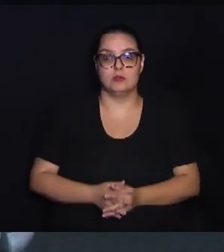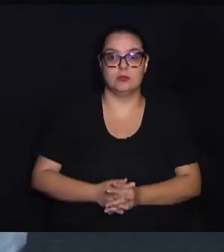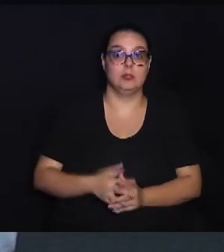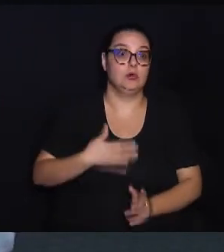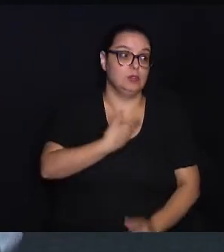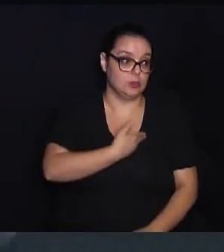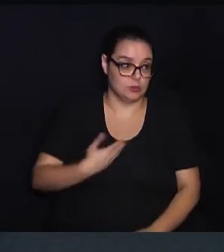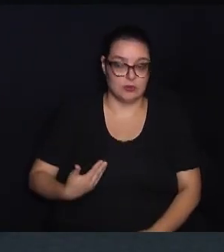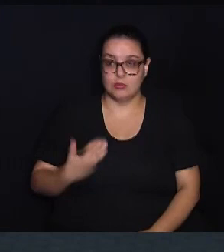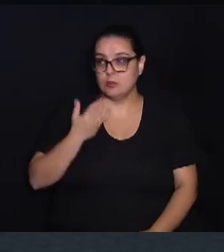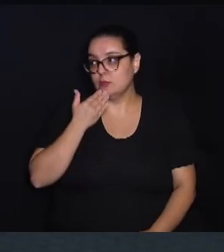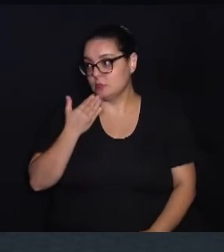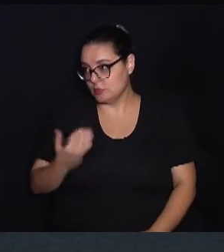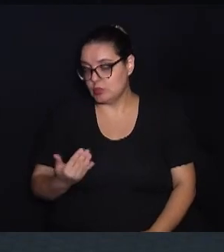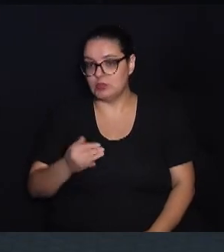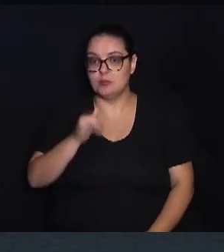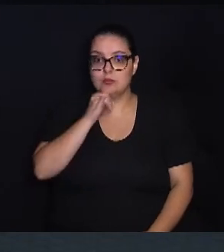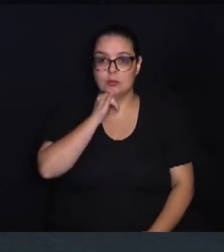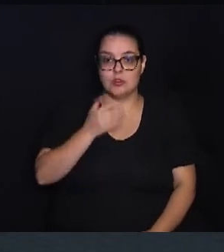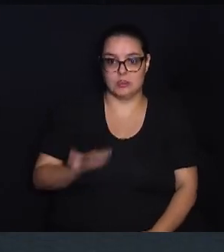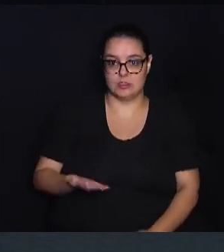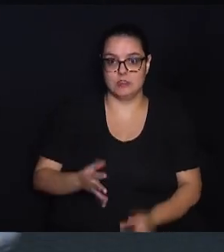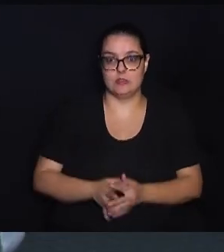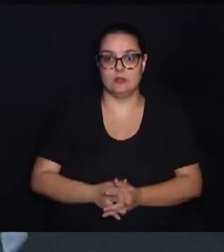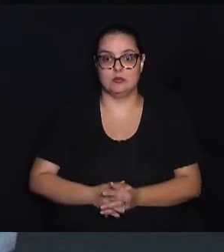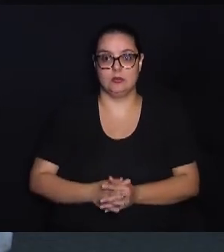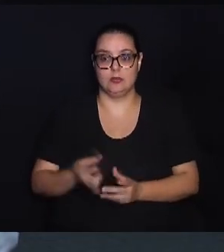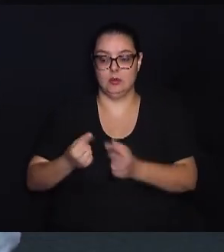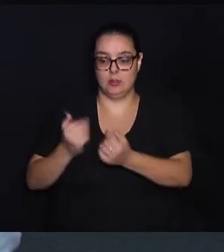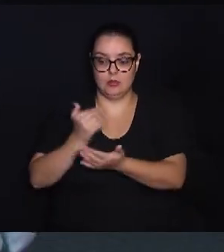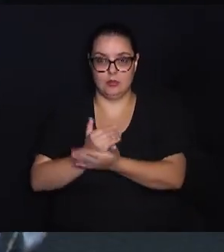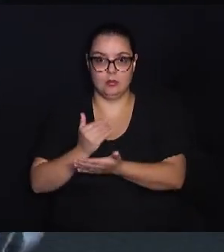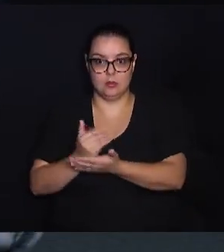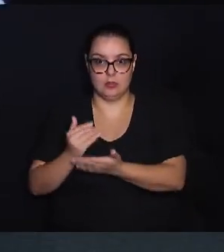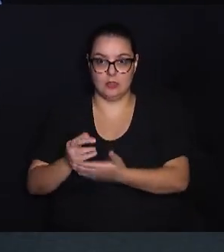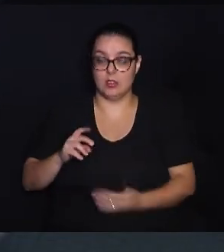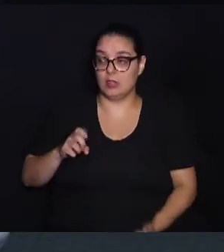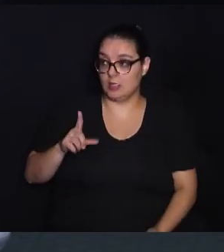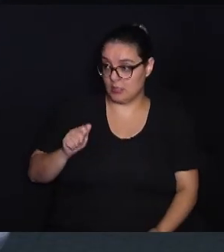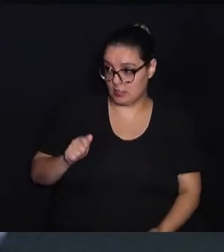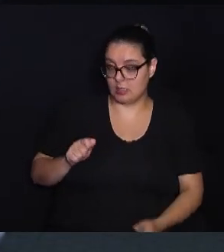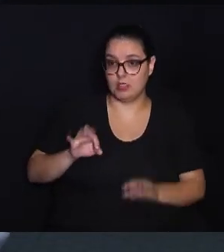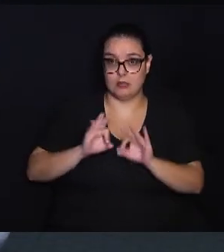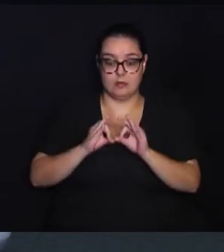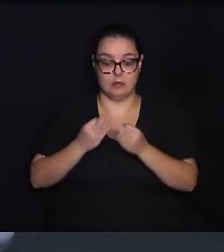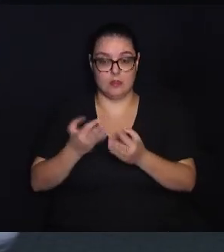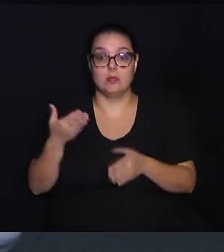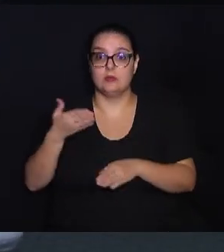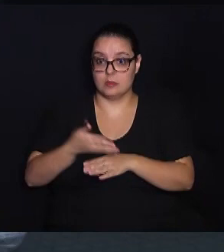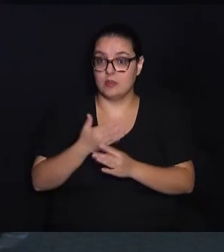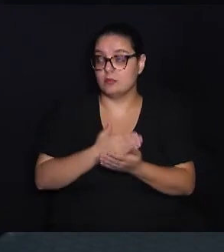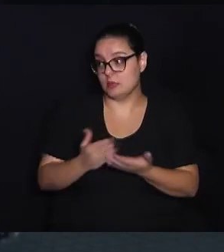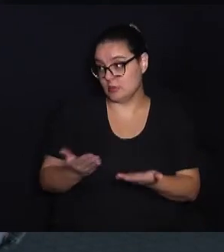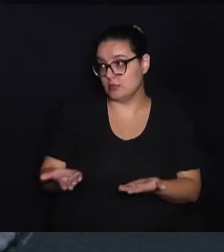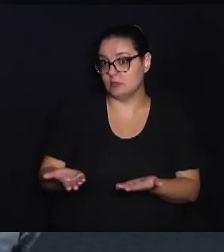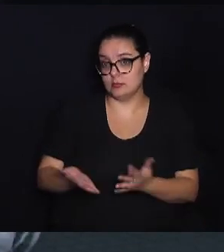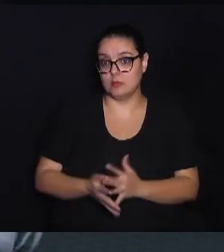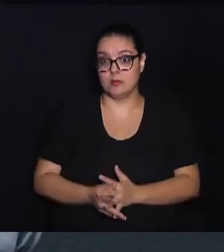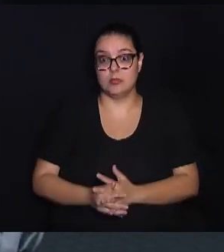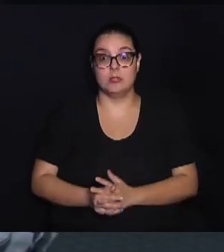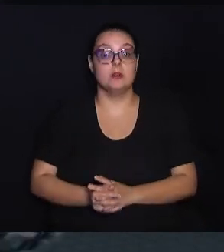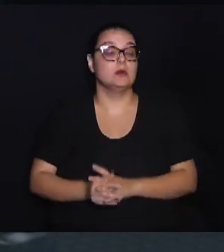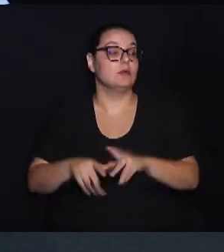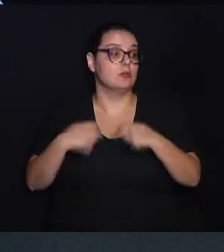bancos públicos solicitar, por exemplo, um financiamento, a renda familiar vai entrar. Então